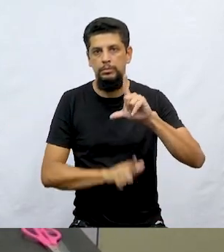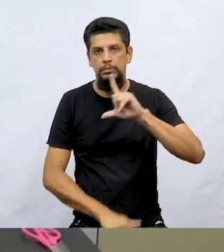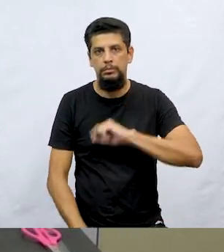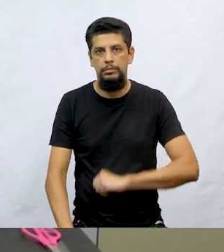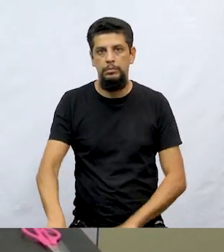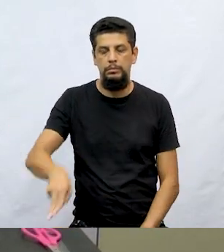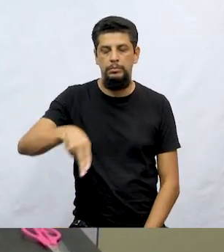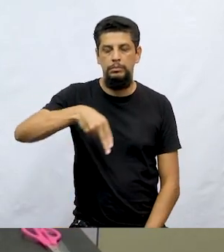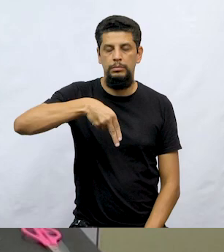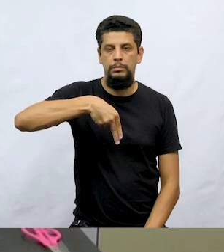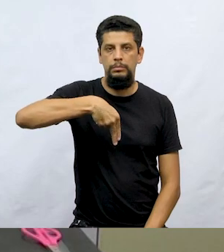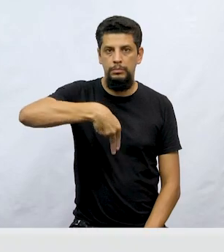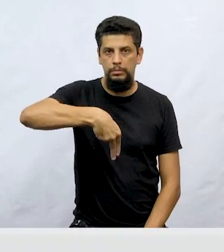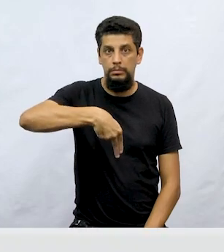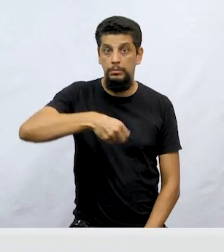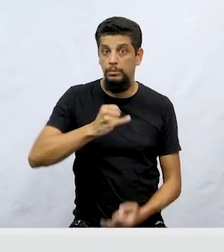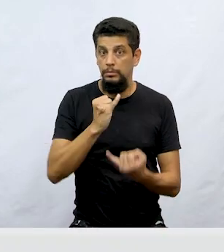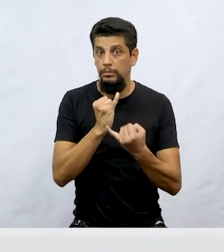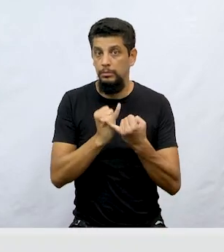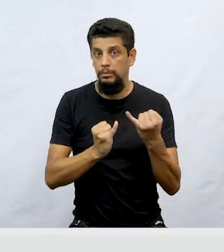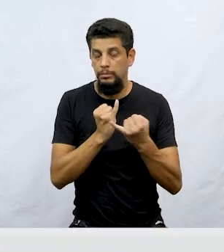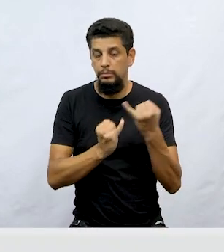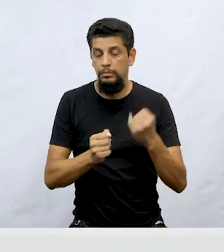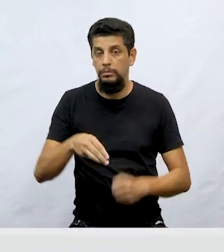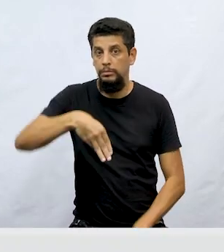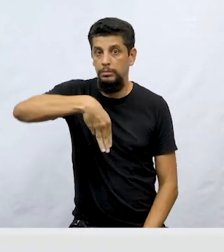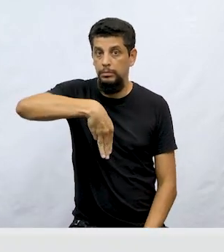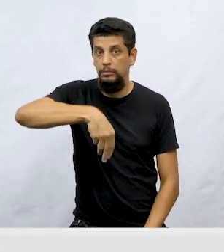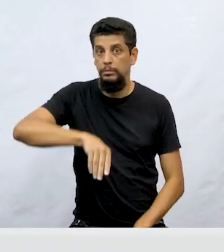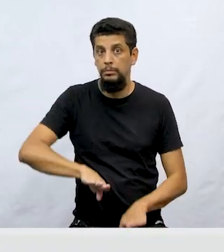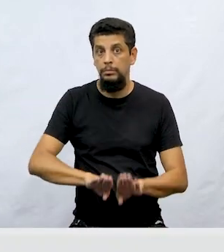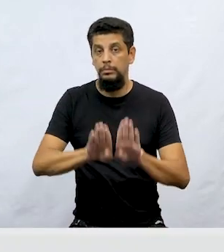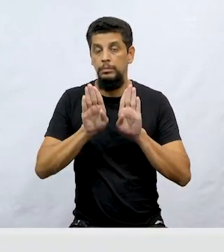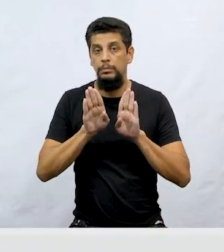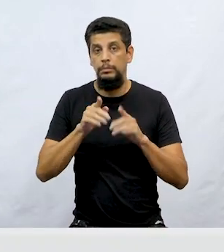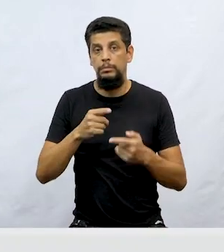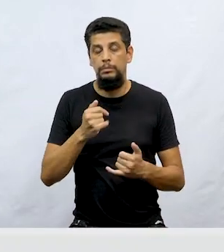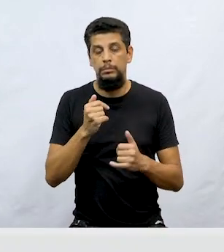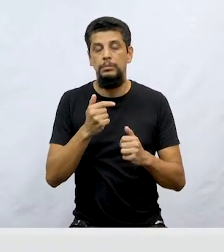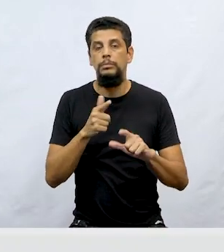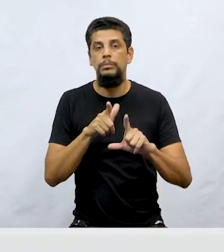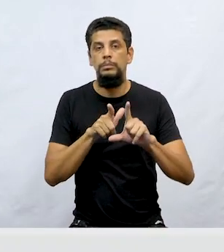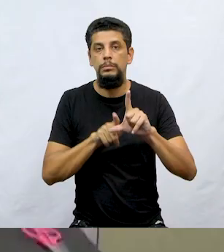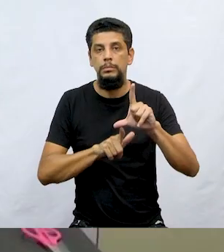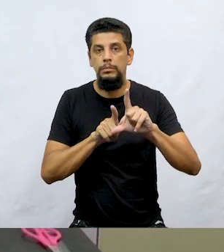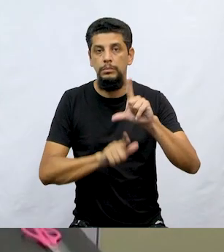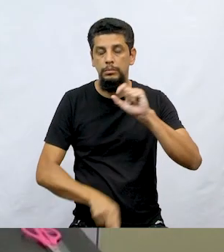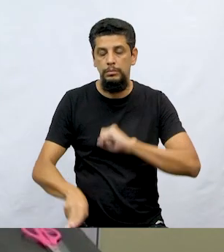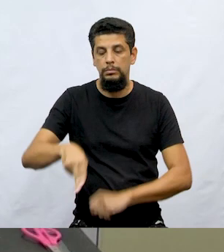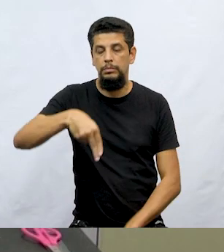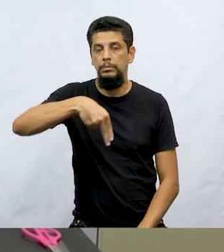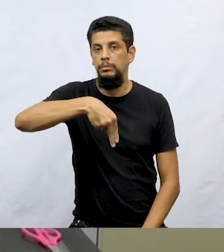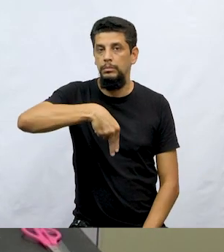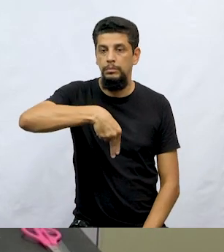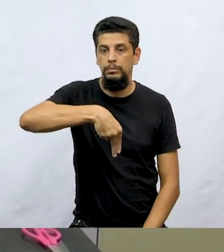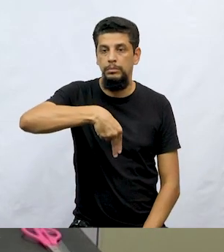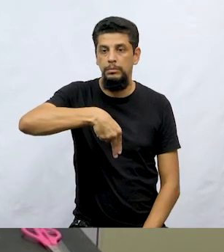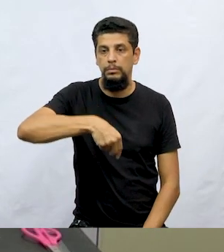letra N. Ela é parecida com o M, uhum. Mas é N. Vamos lá.